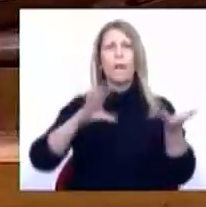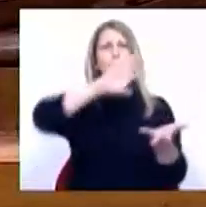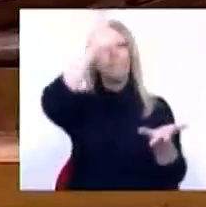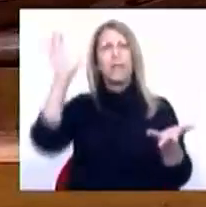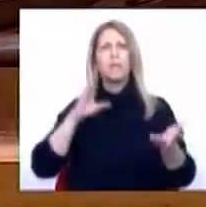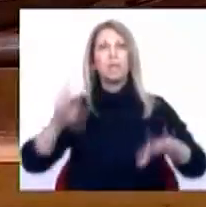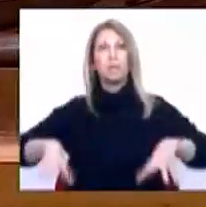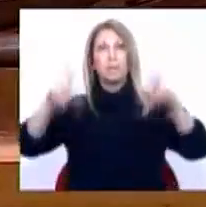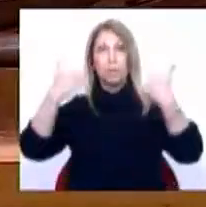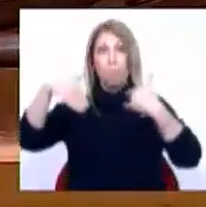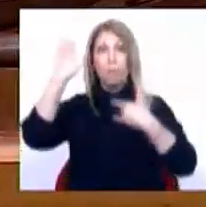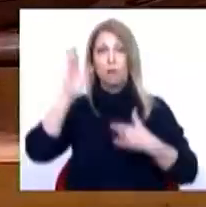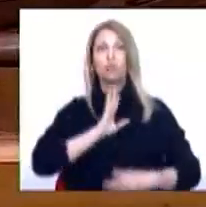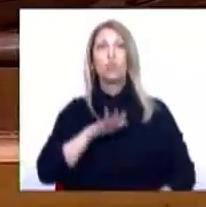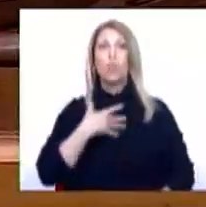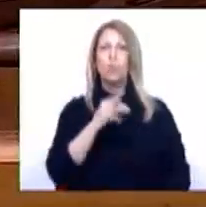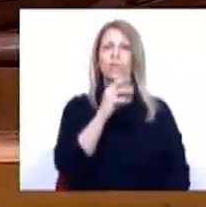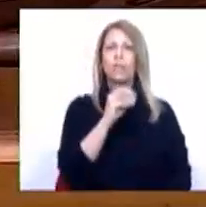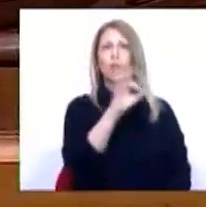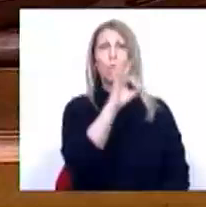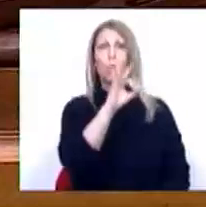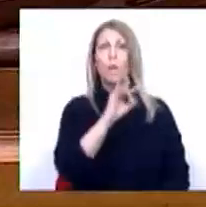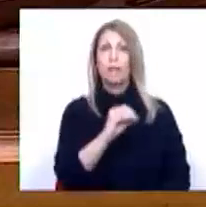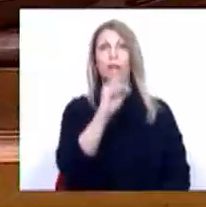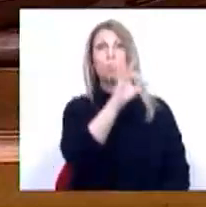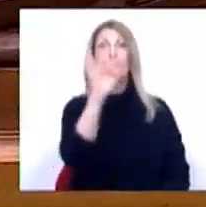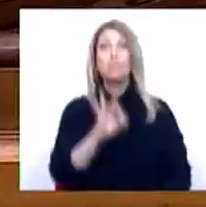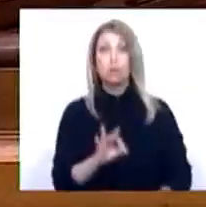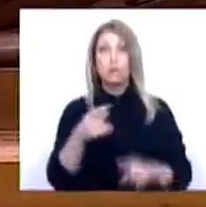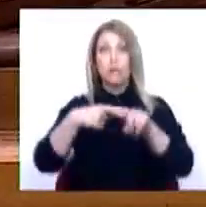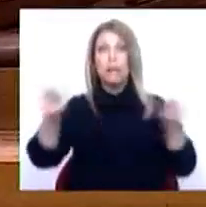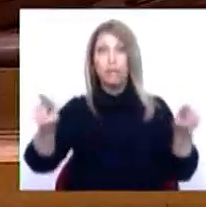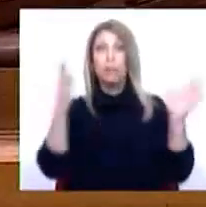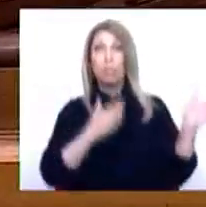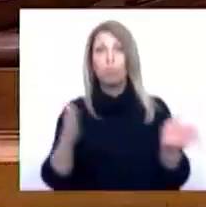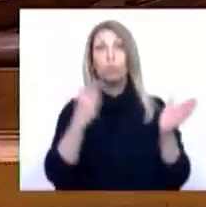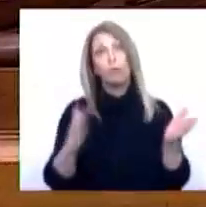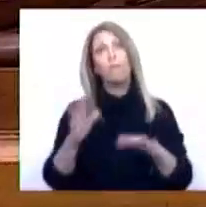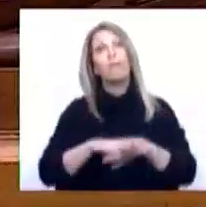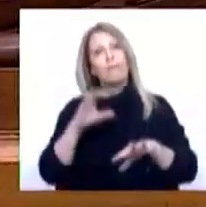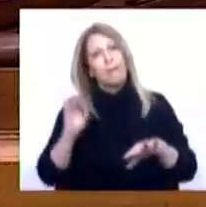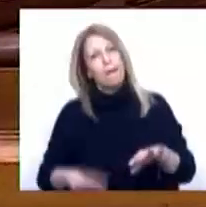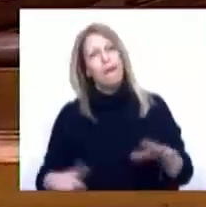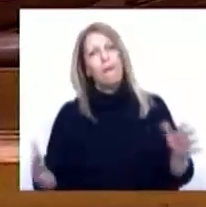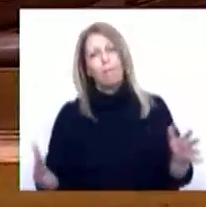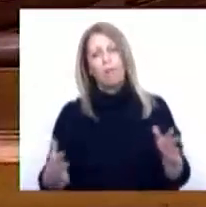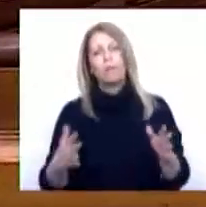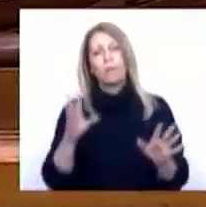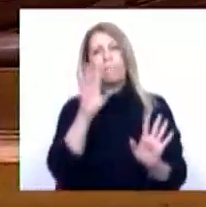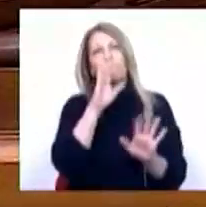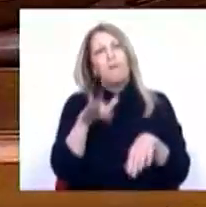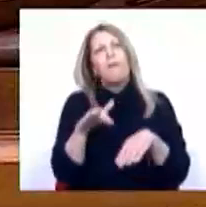a 40% do diferencial de produtividade que temos para esses países deve-se à qualidade ainda fraca da gestão